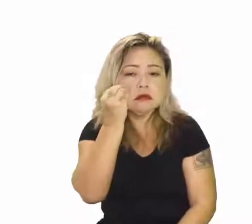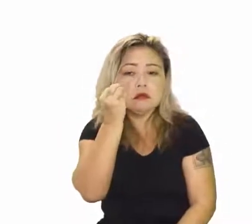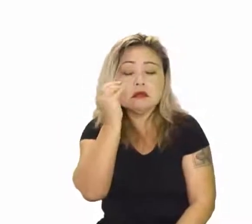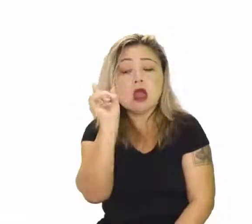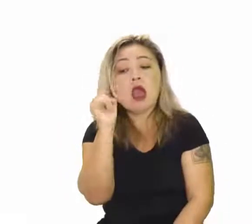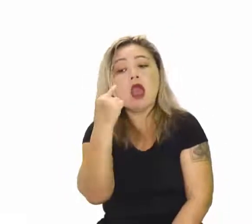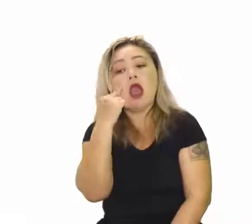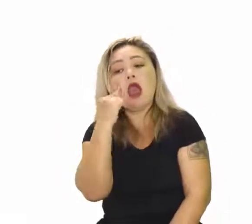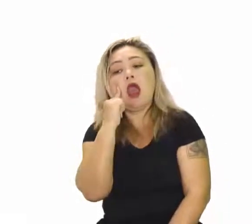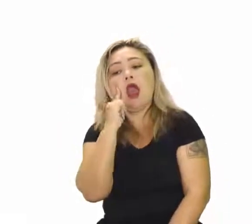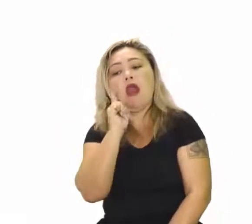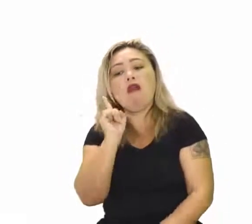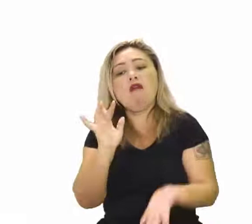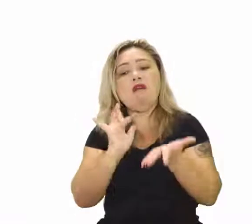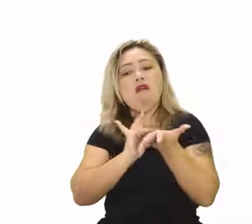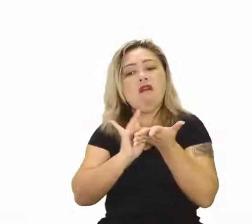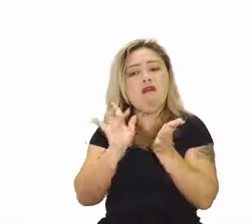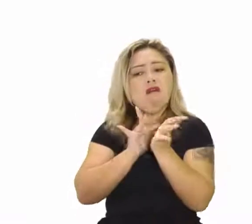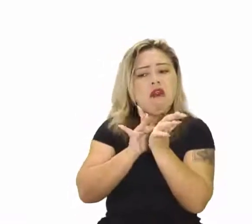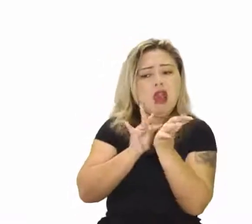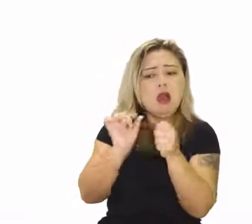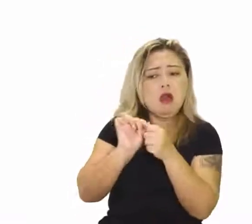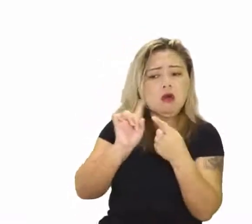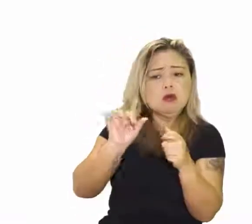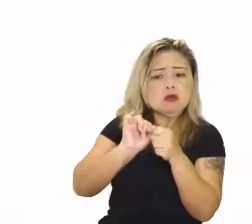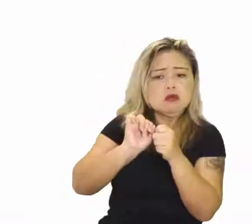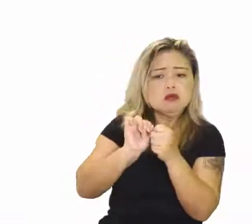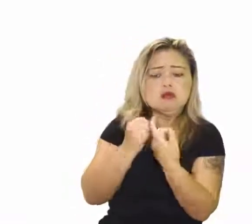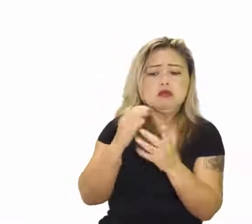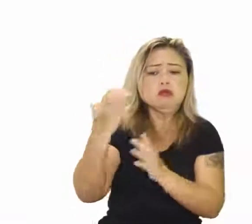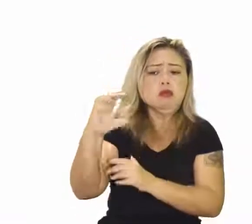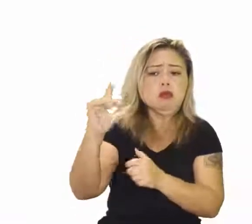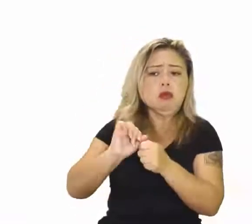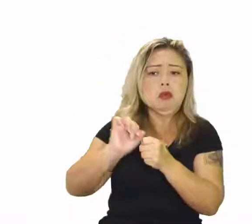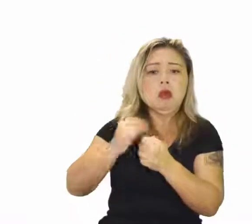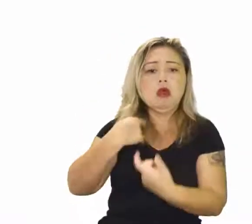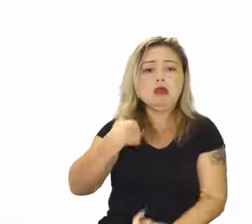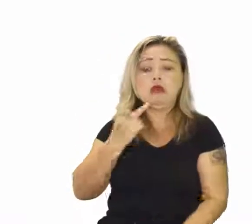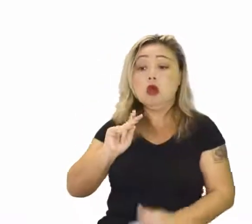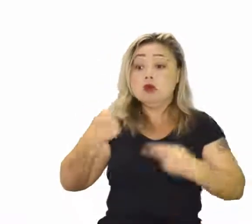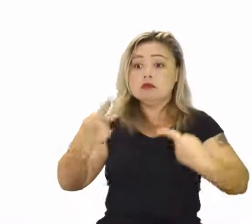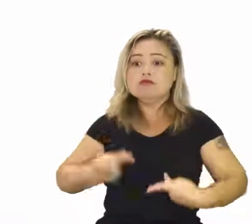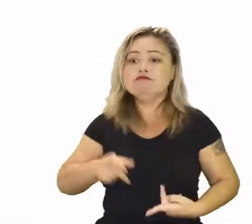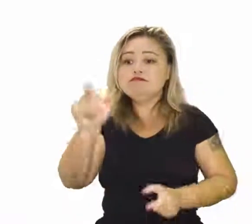pseudocientíficos com seres humanos, conduzindo de forma brutal.